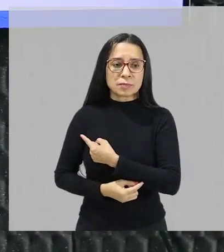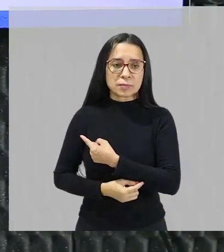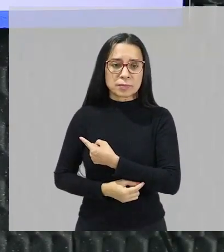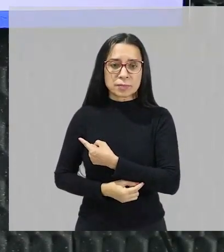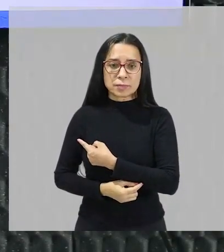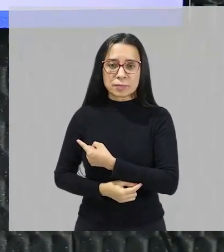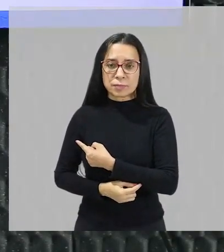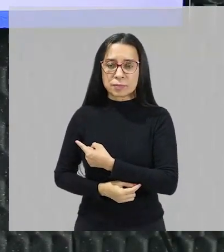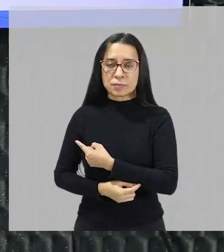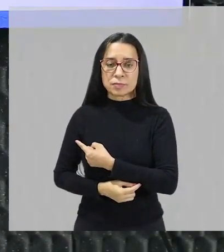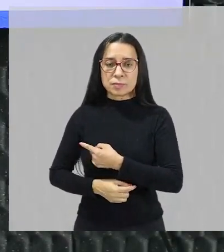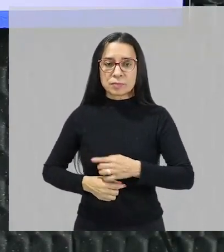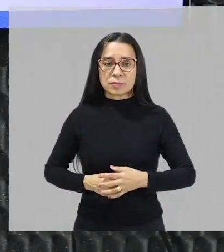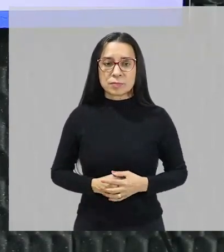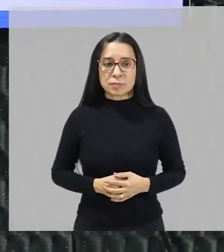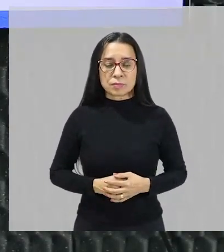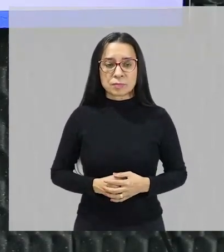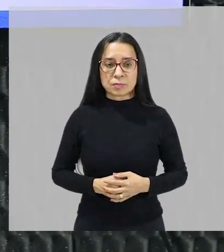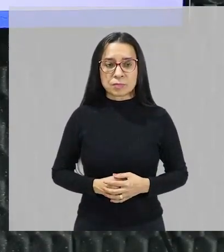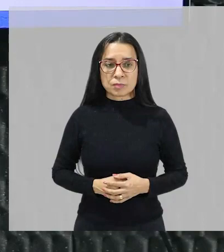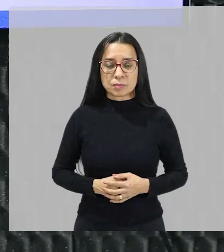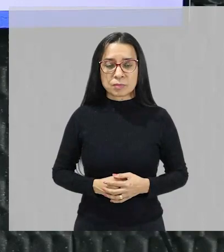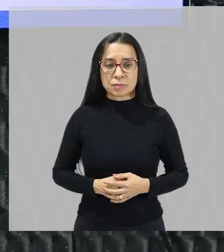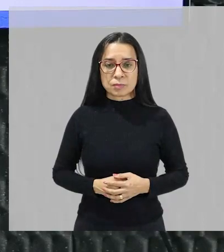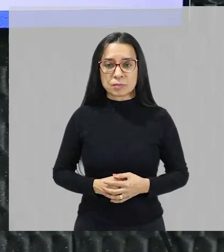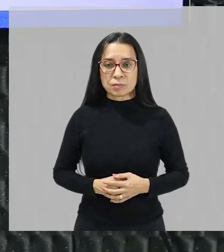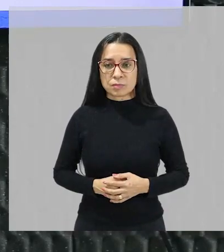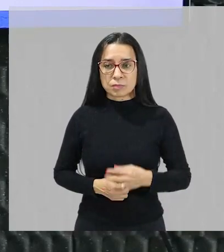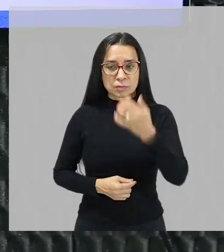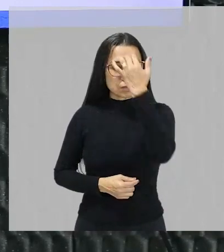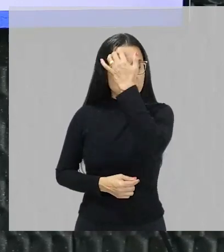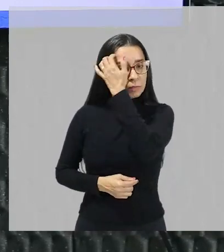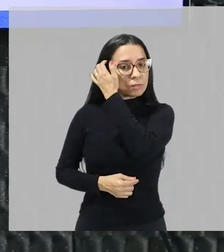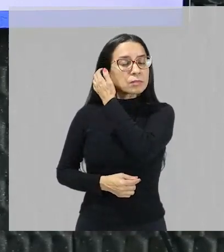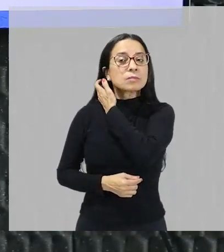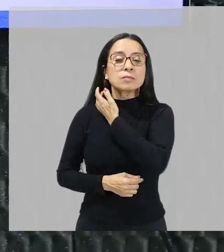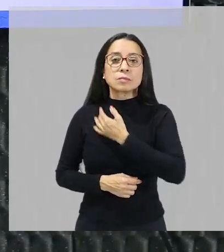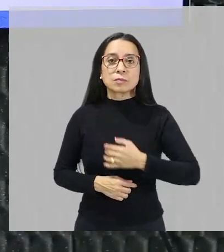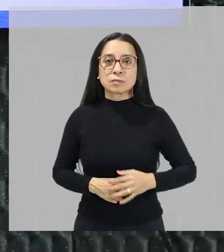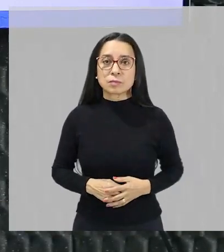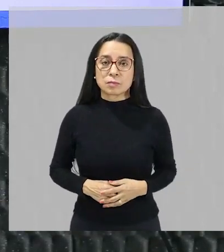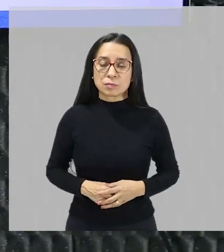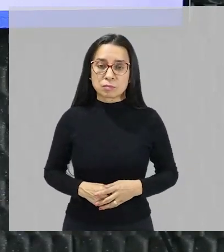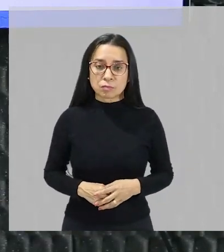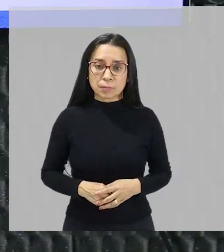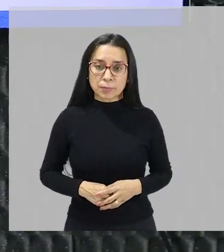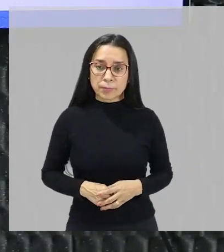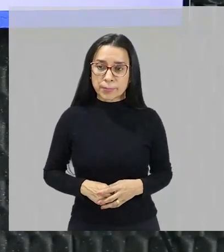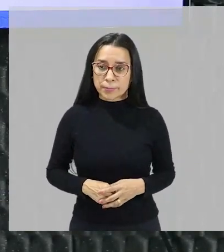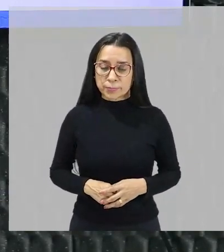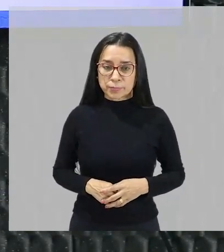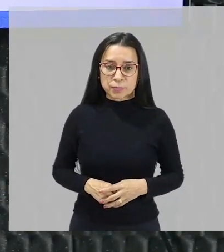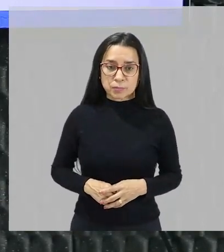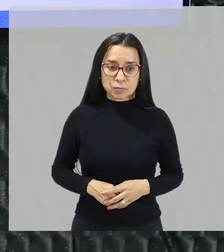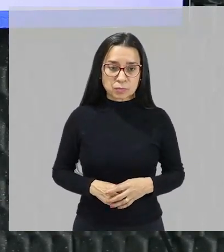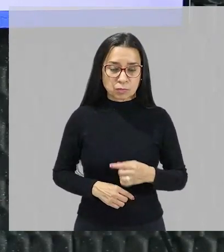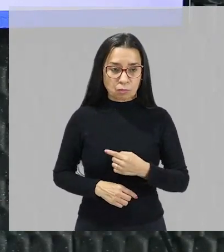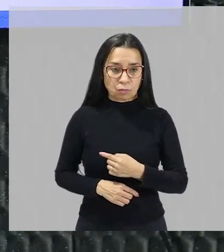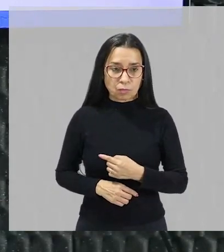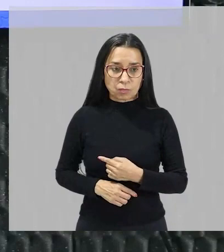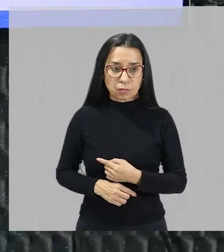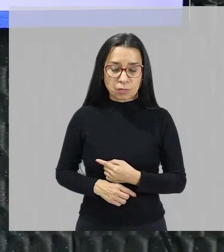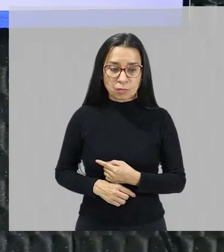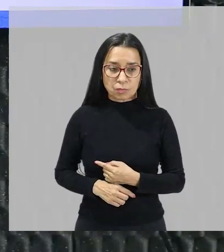na Europa, na Austrália e nos Estados Unidos. Então, em vários lugares do mundo se encontram clubes de